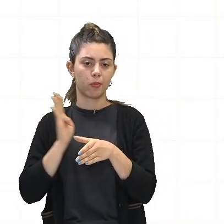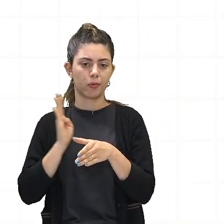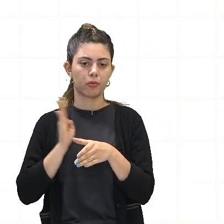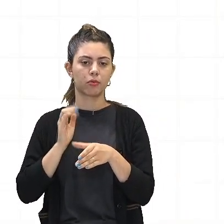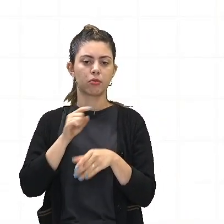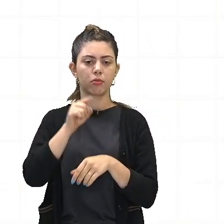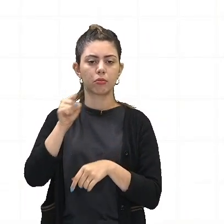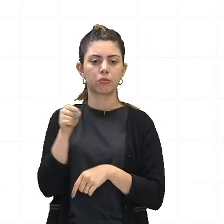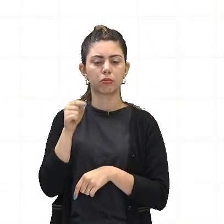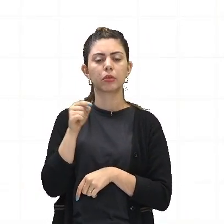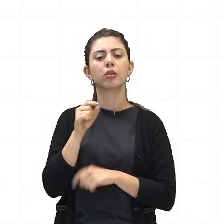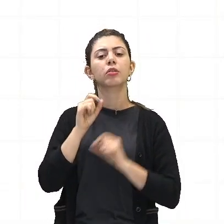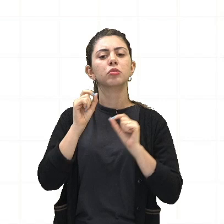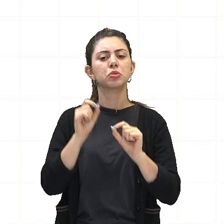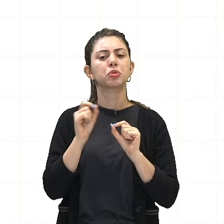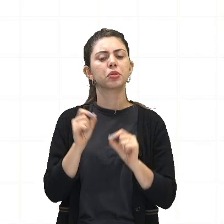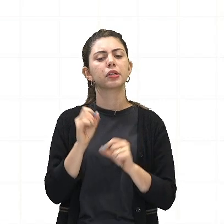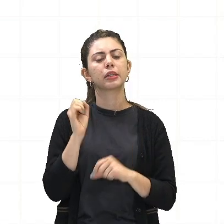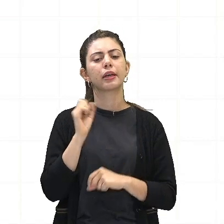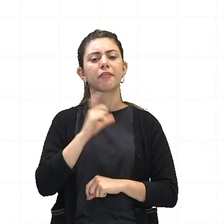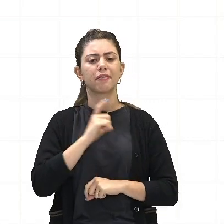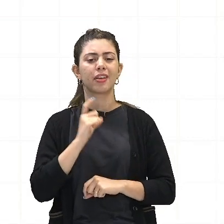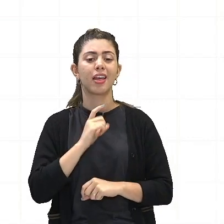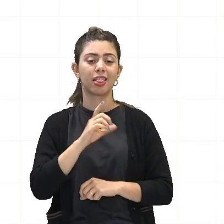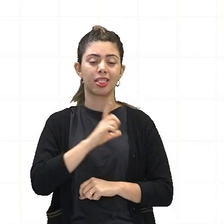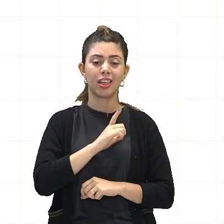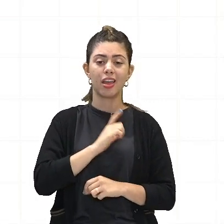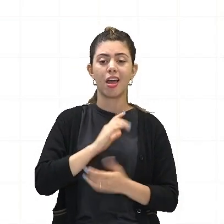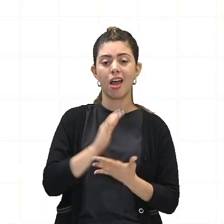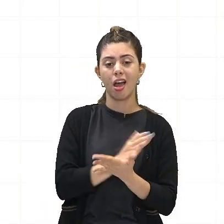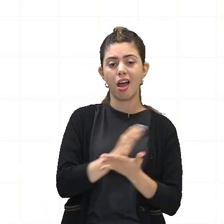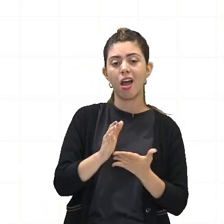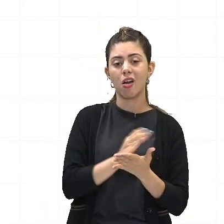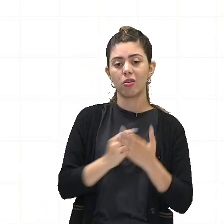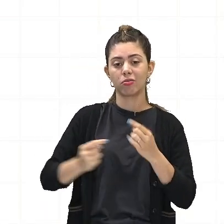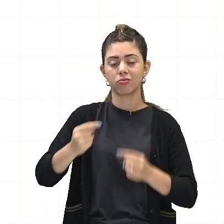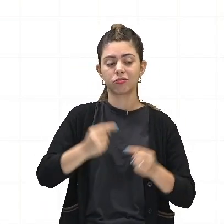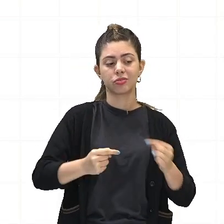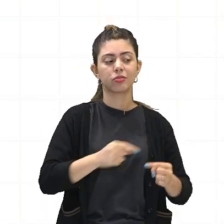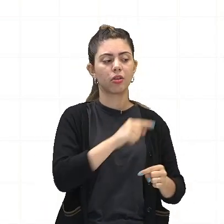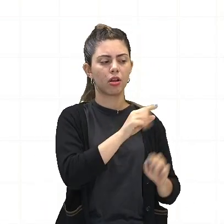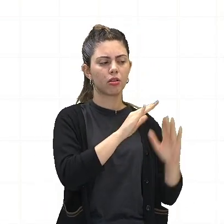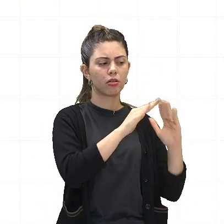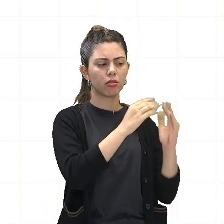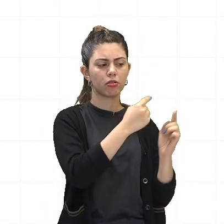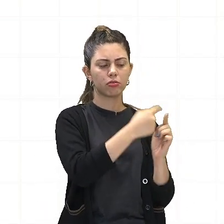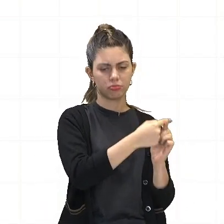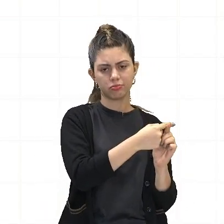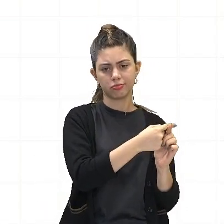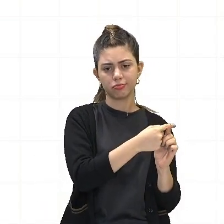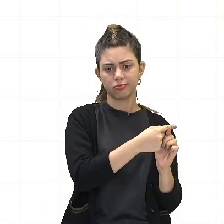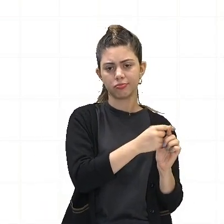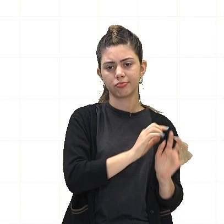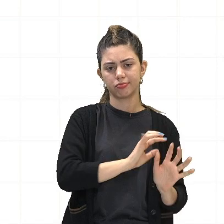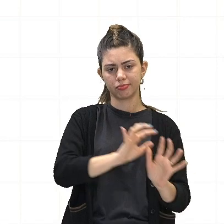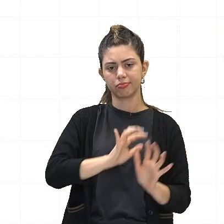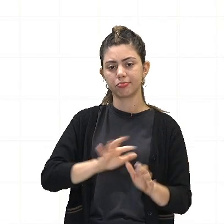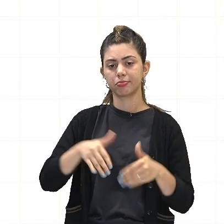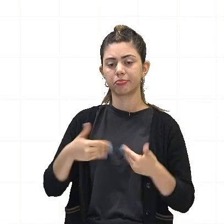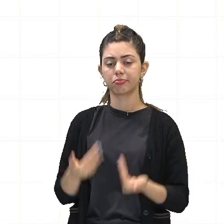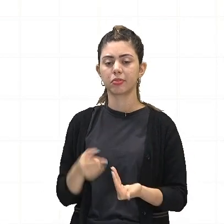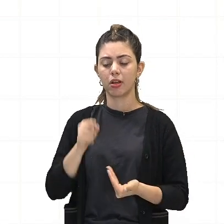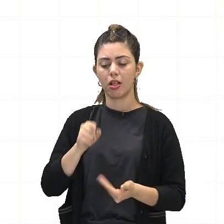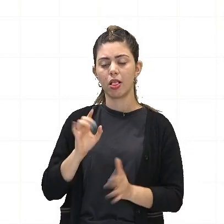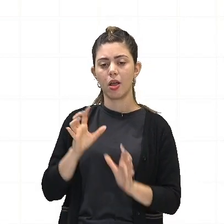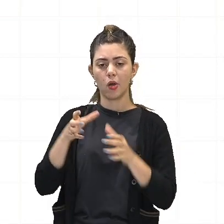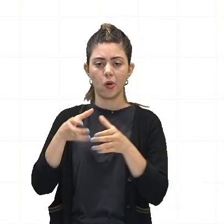ela que fazia a coroação de reis, e esses monarcas, eles estavam incomodados com essa influência política da